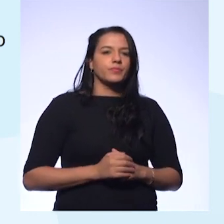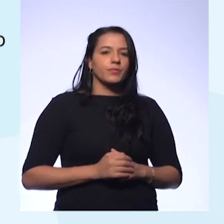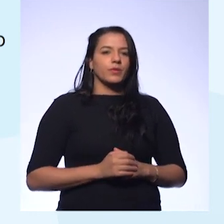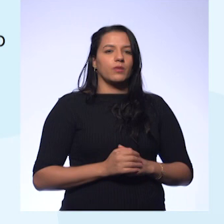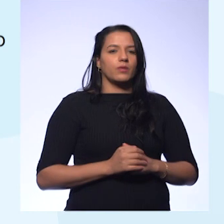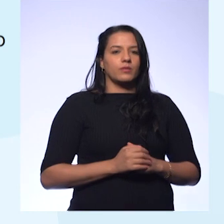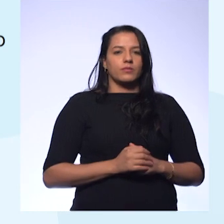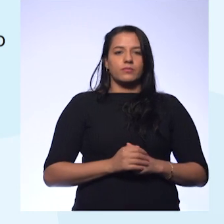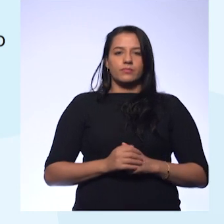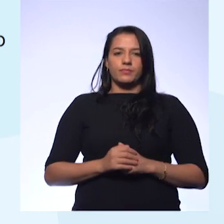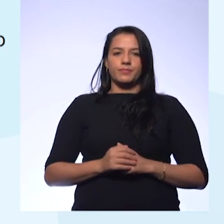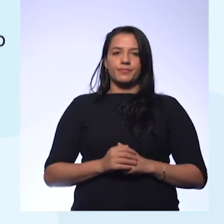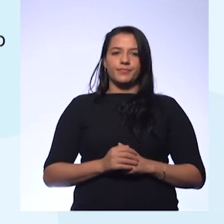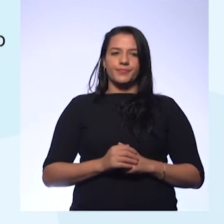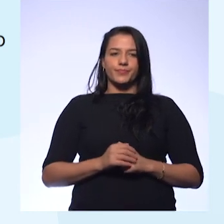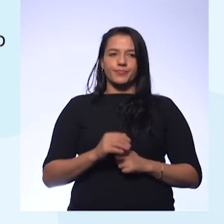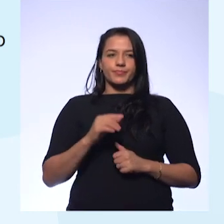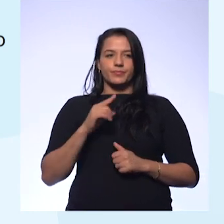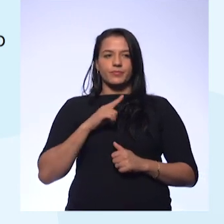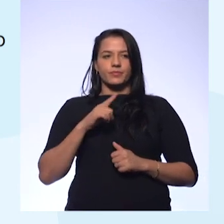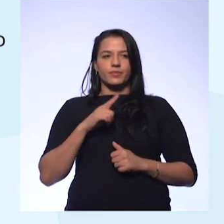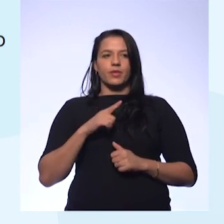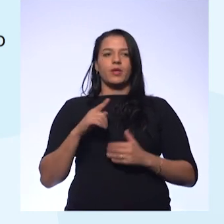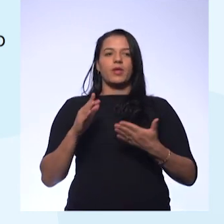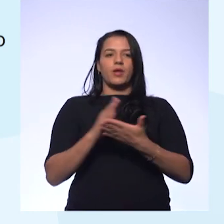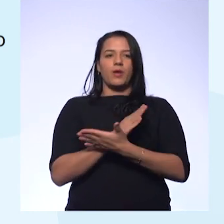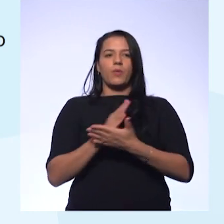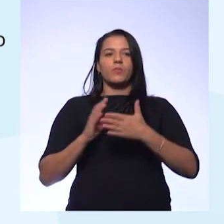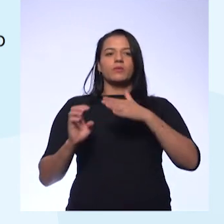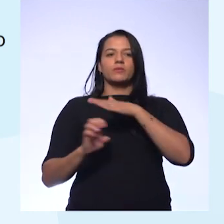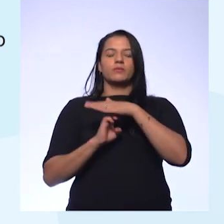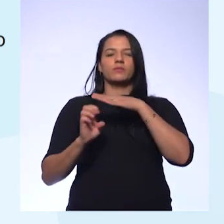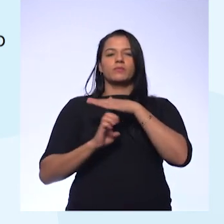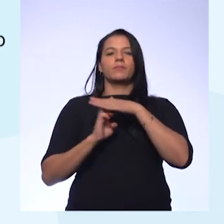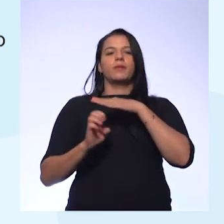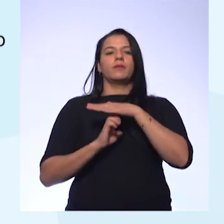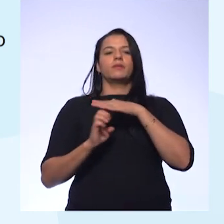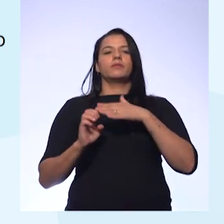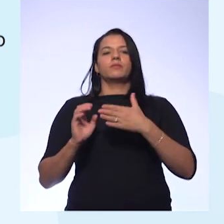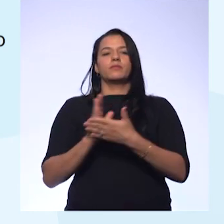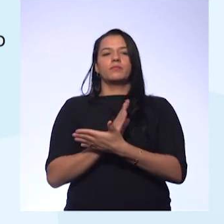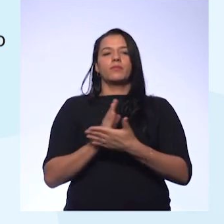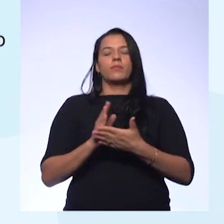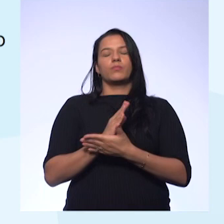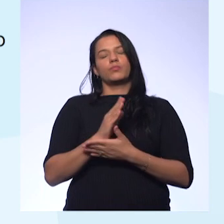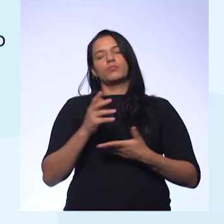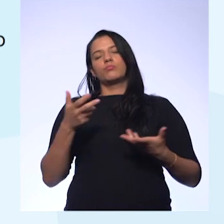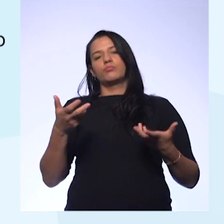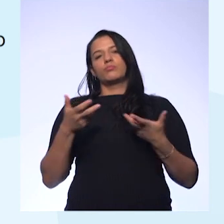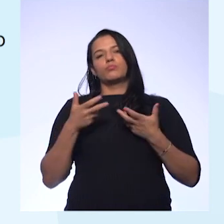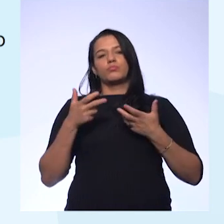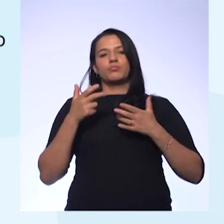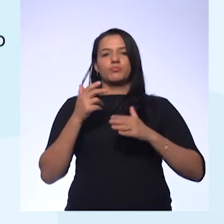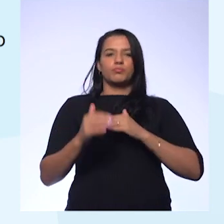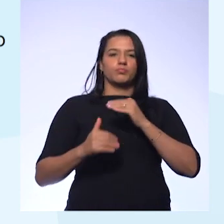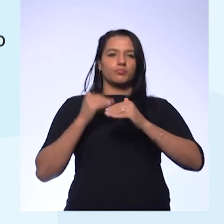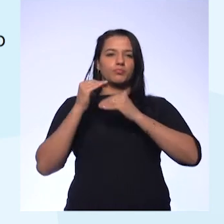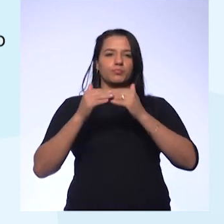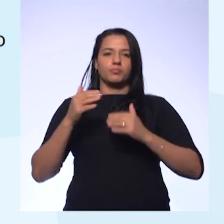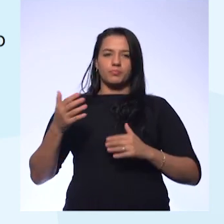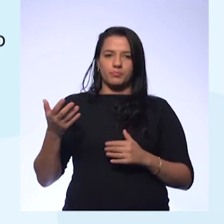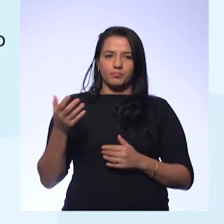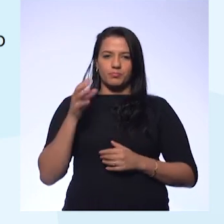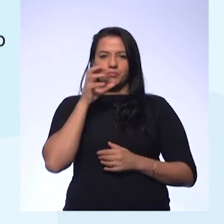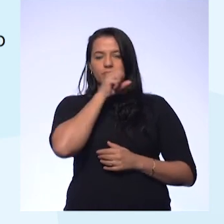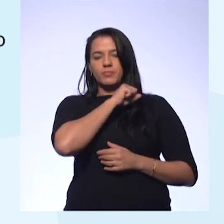de recursos de subsolo, ou seja, vai estatizar algumas empresas aí de interesse, né, mais emergencial,